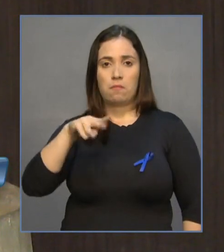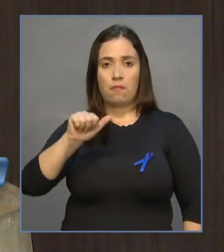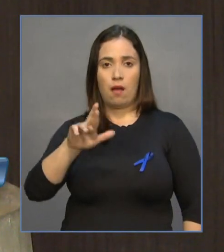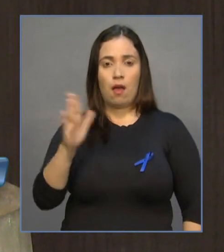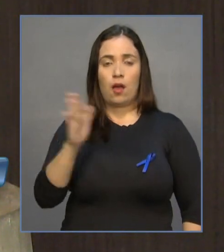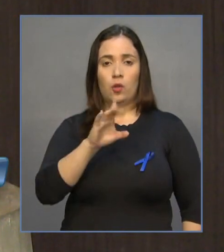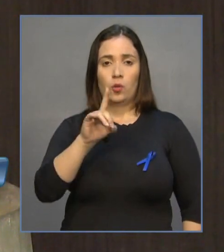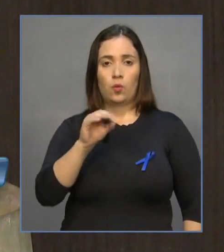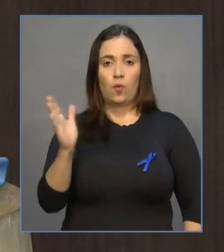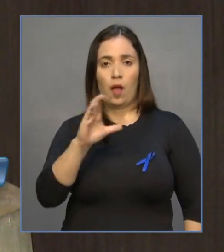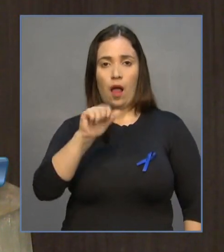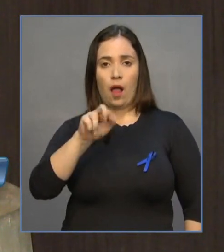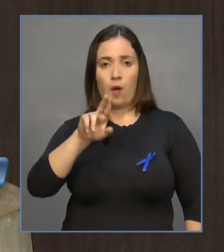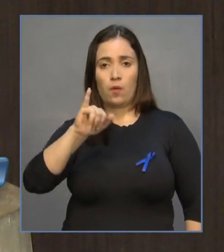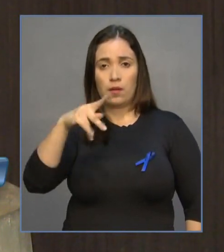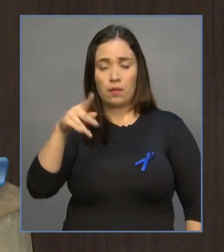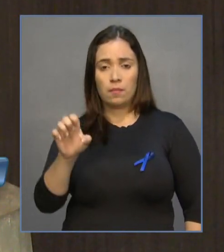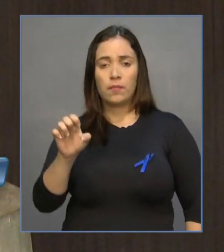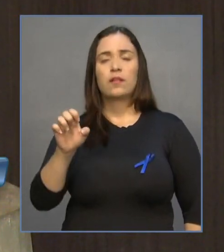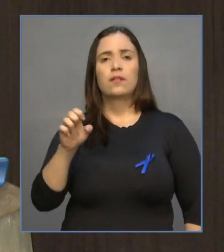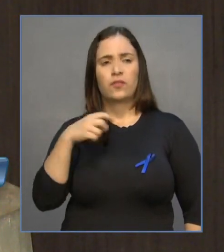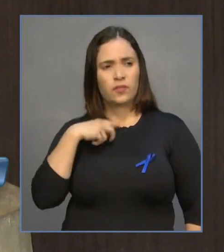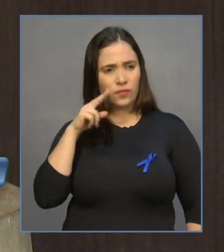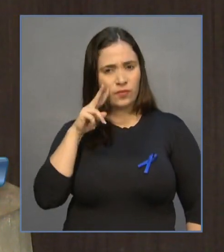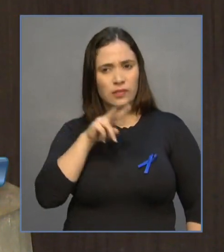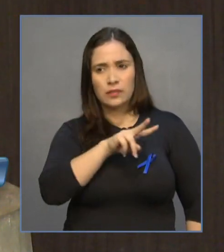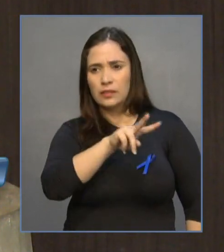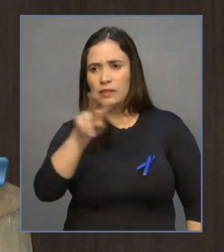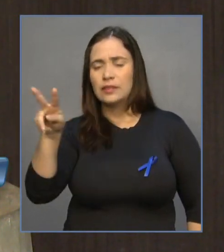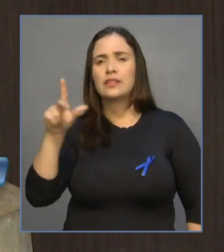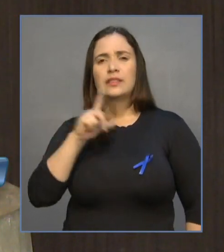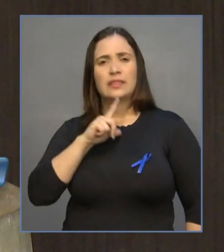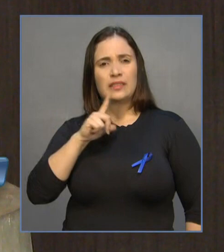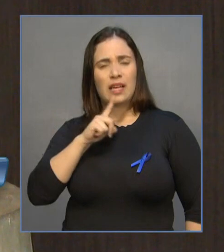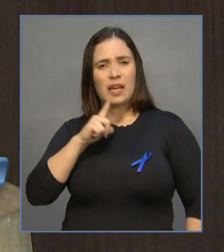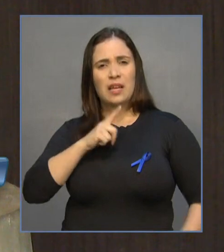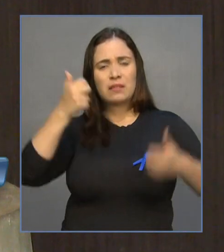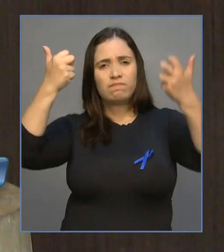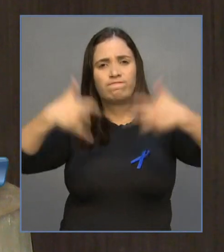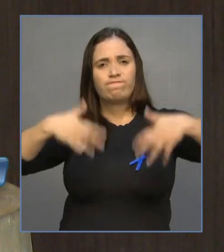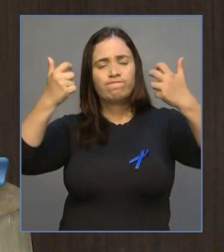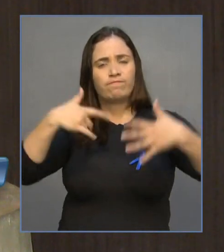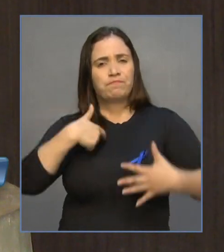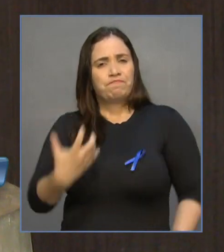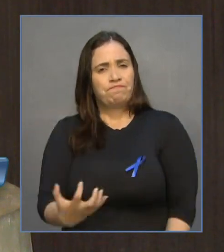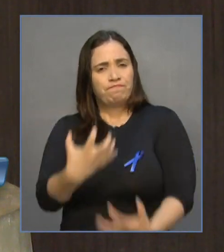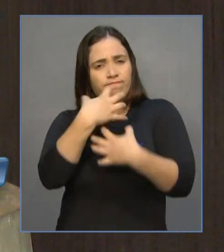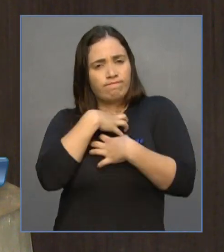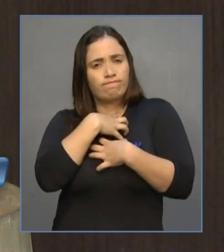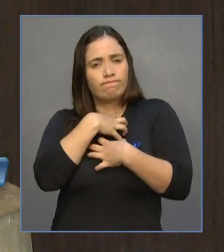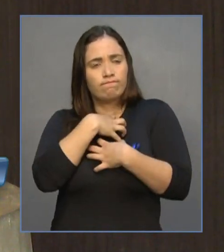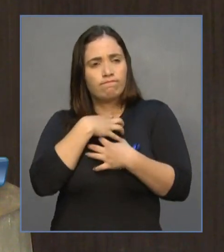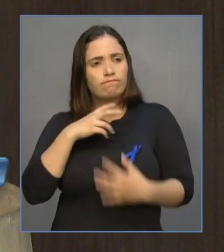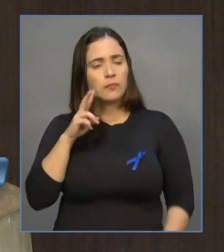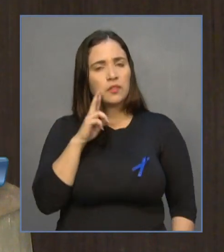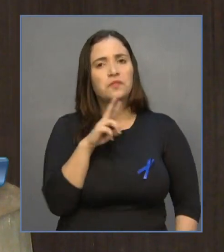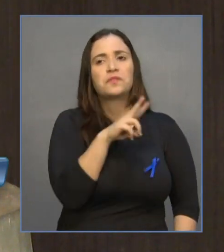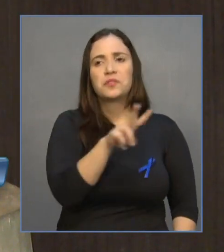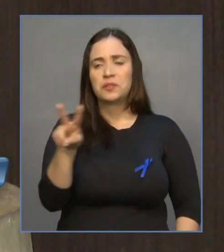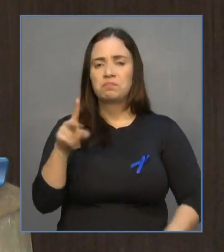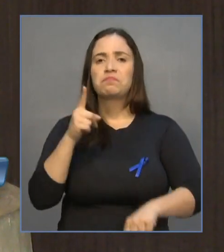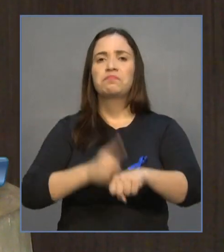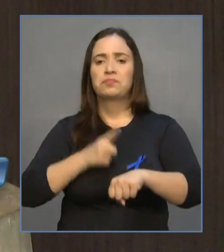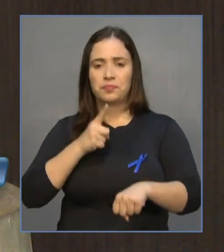Esta audiência foi uma das audiências mais dramáticas e mais profundas que eu tive a chance